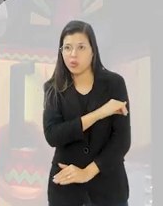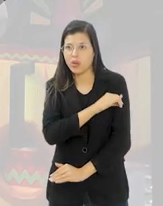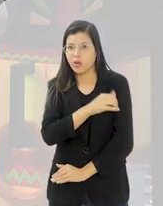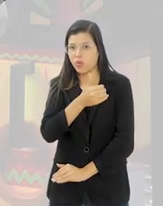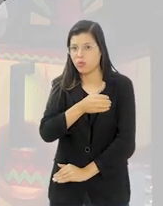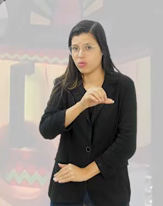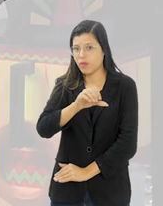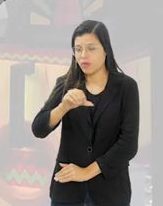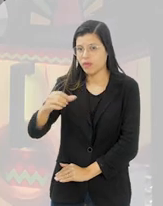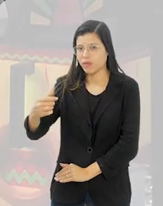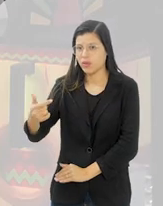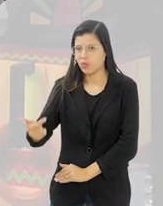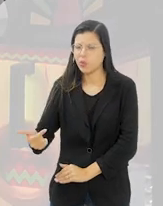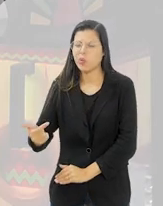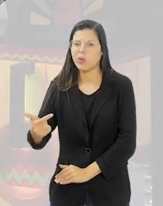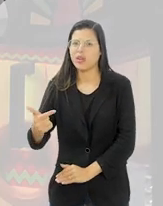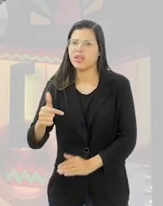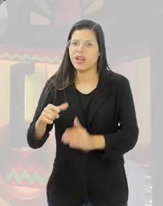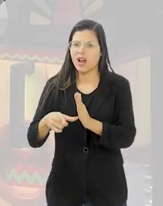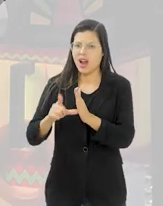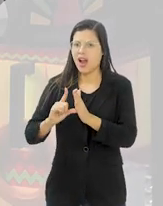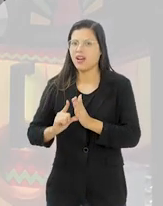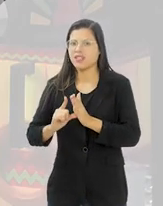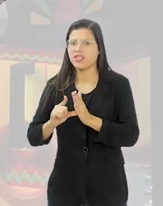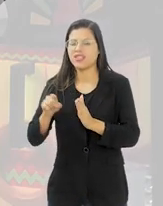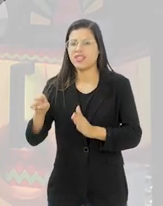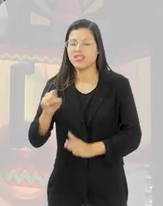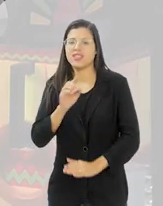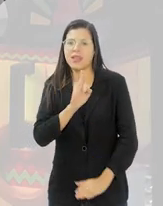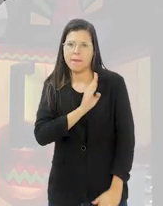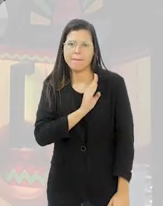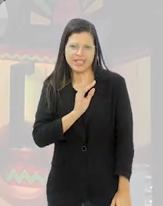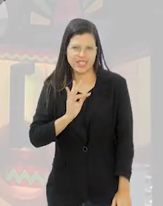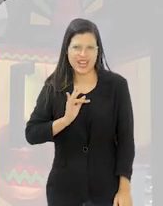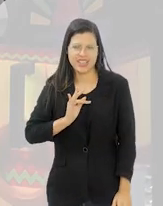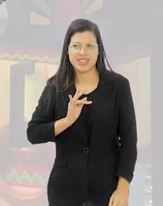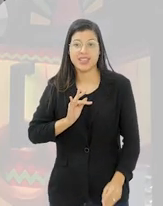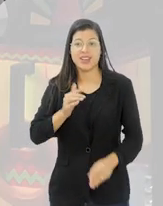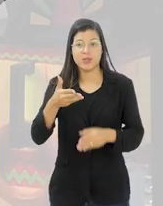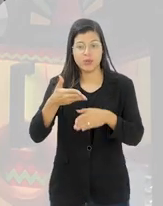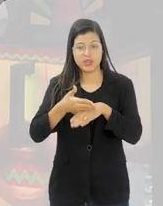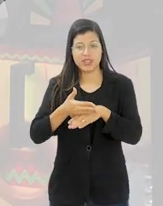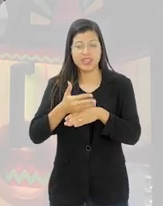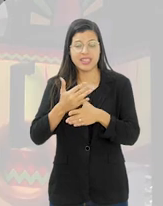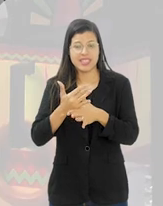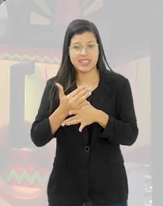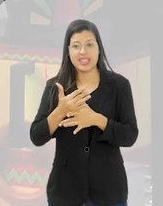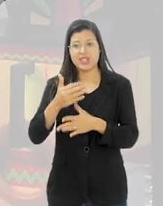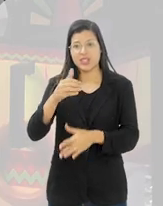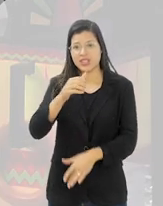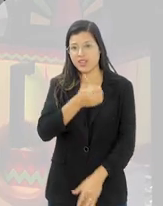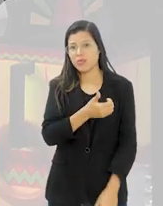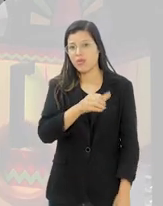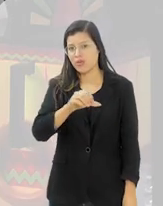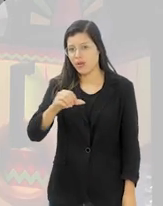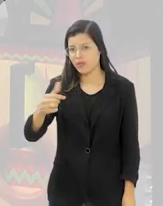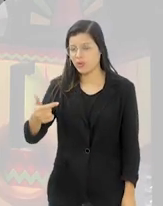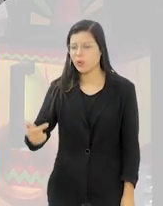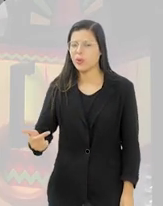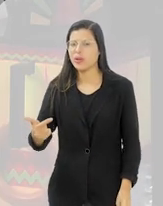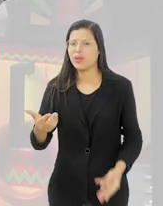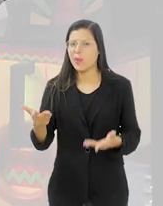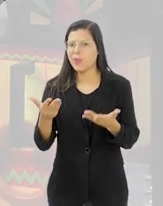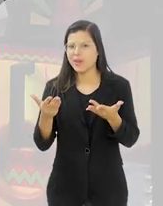eu morava na Baixada, bem afastado, né? E aí, quando eu venho em 92, eu logo de cara, a primeira coisa que eu quis,